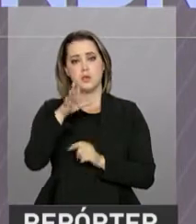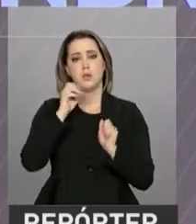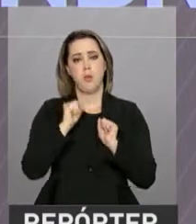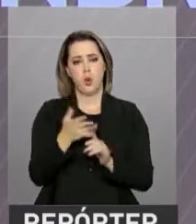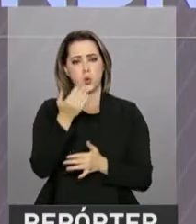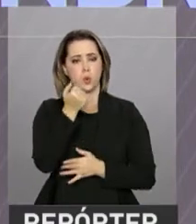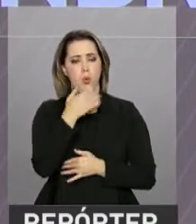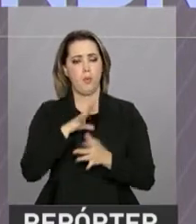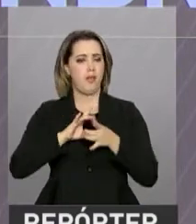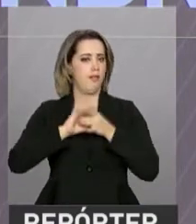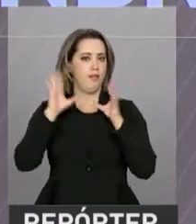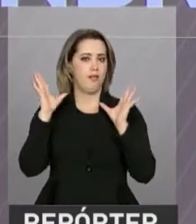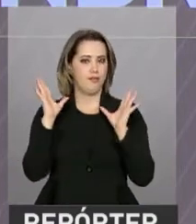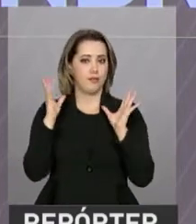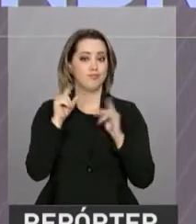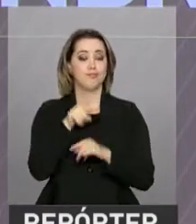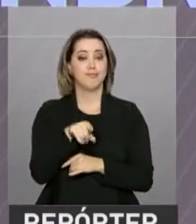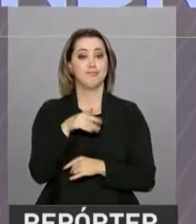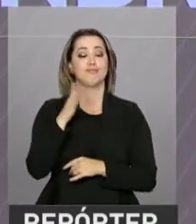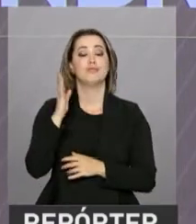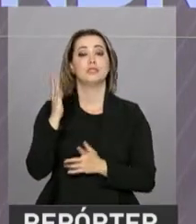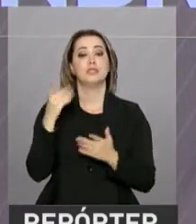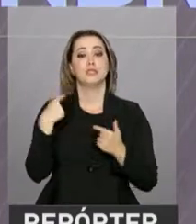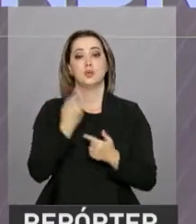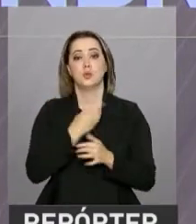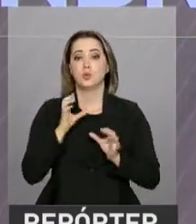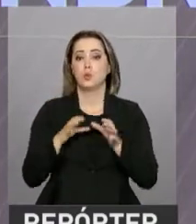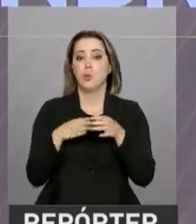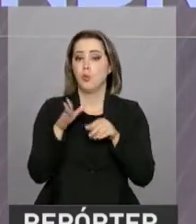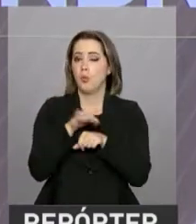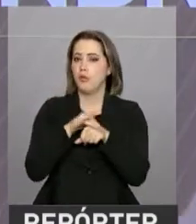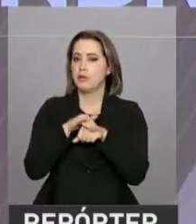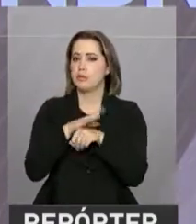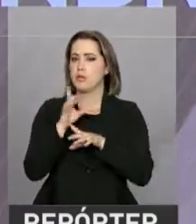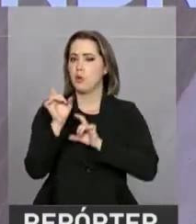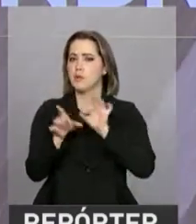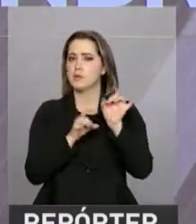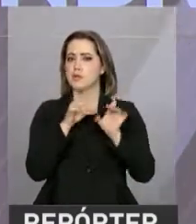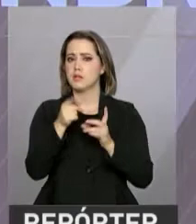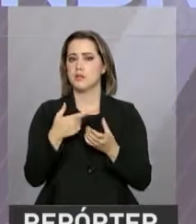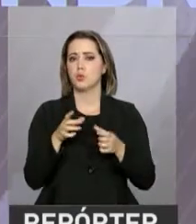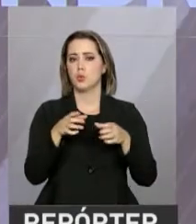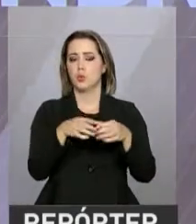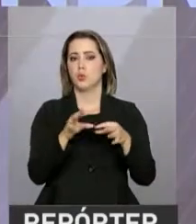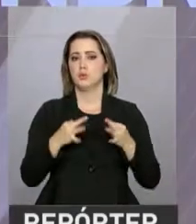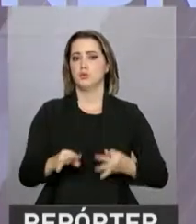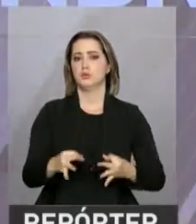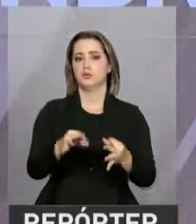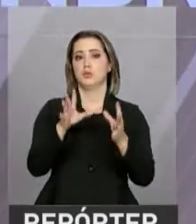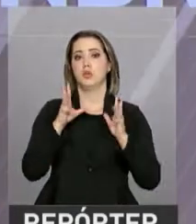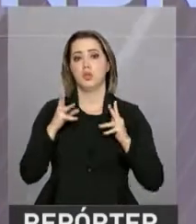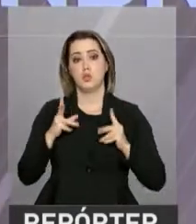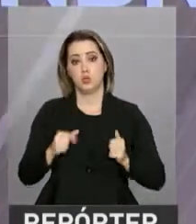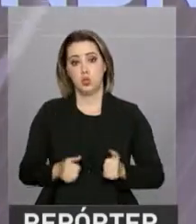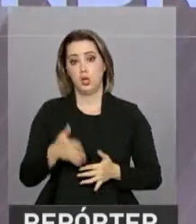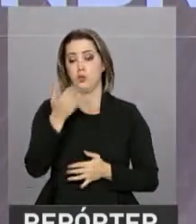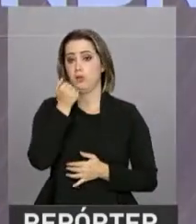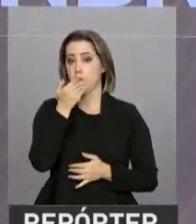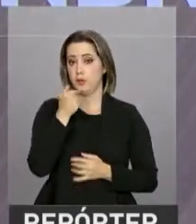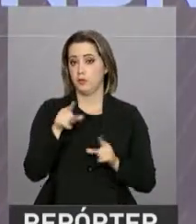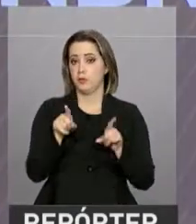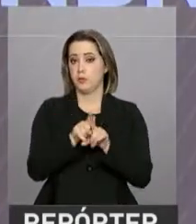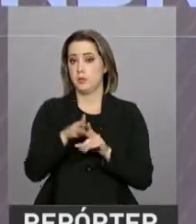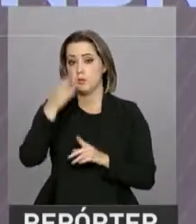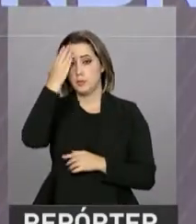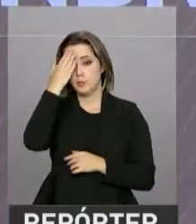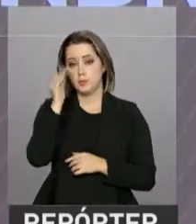levado à mesa sem medo? Sobre isso, a nossa equipe foi conversar com um especialista na área de tecnologia e higiene dos